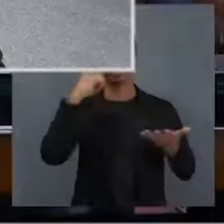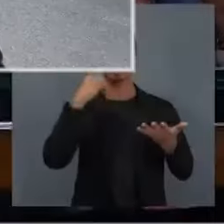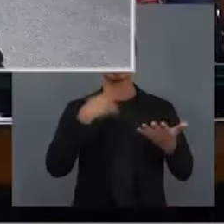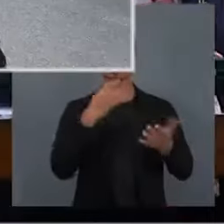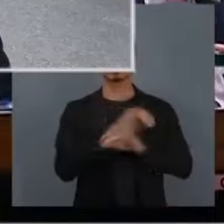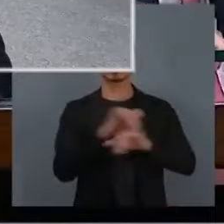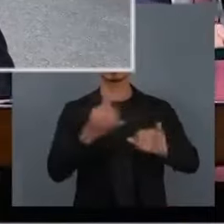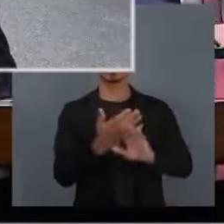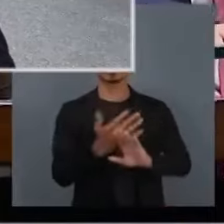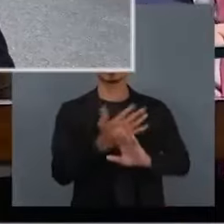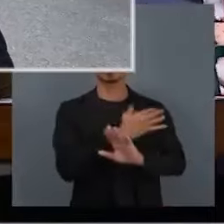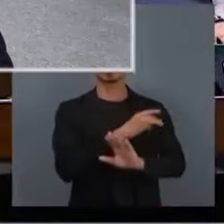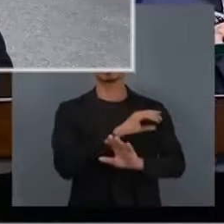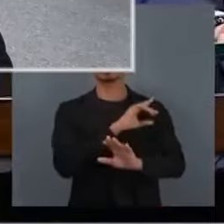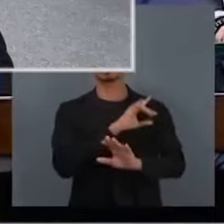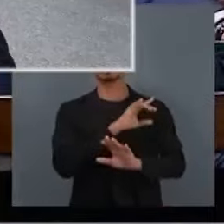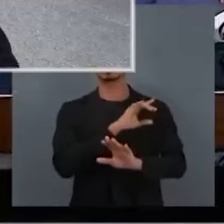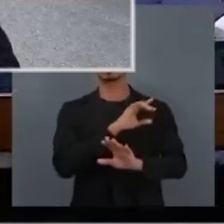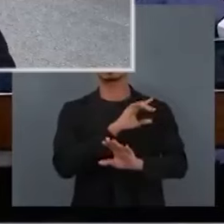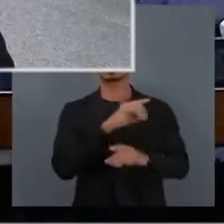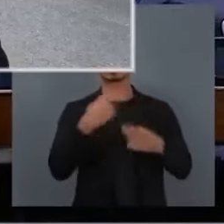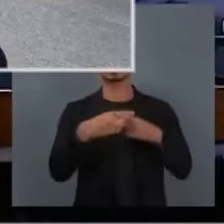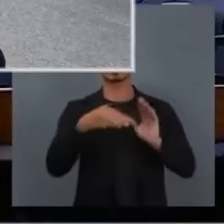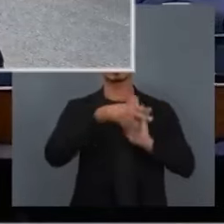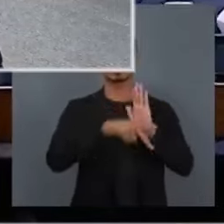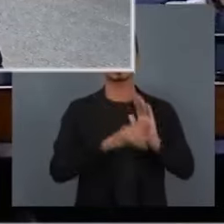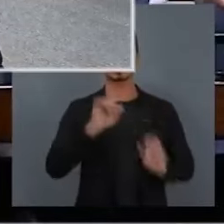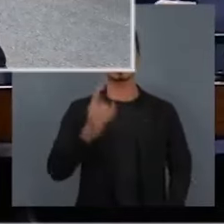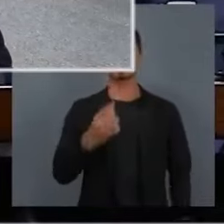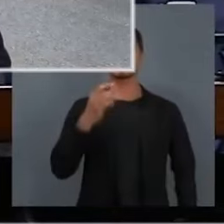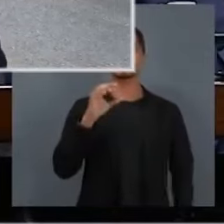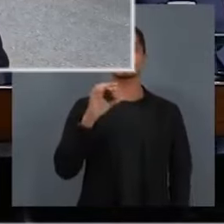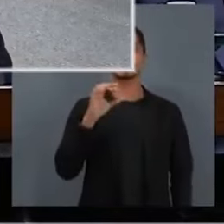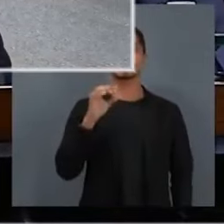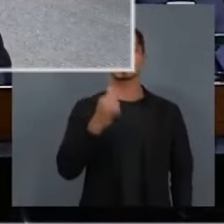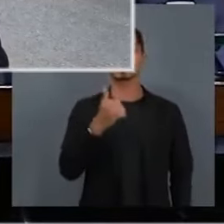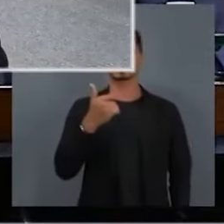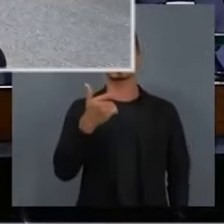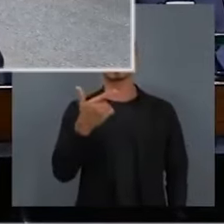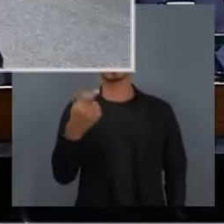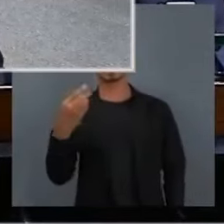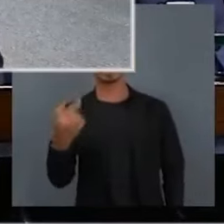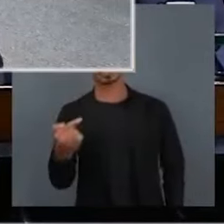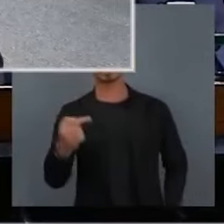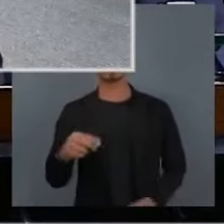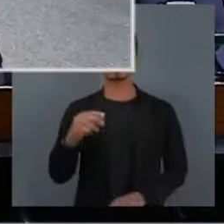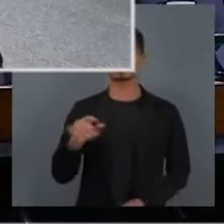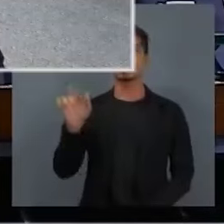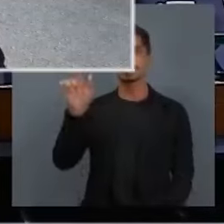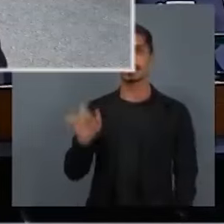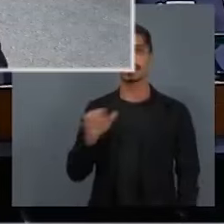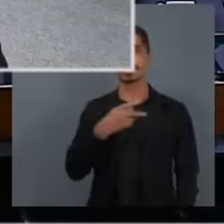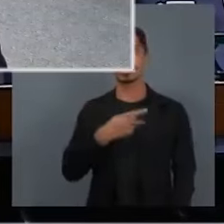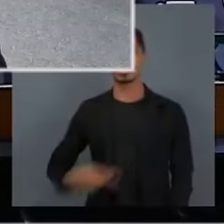acontecendo neste momento. Então, a proposta dele é que haja uma aceleração nesses projetos que preveiam a nova arrecadação para o governo, entre